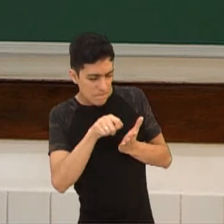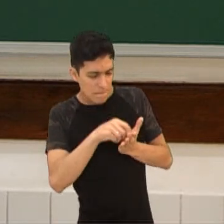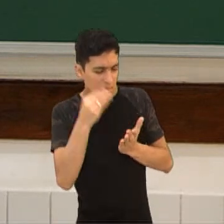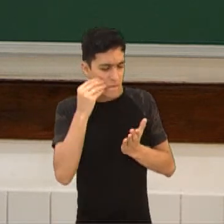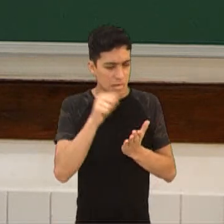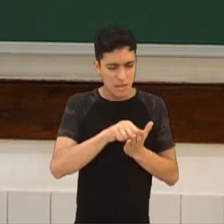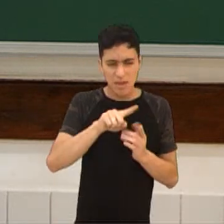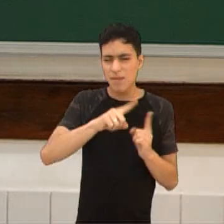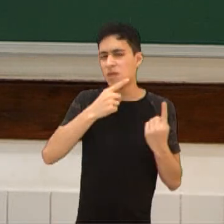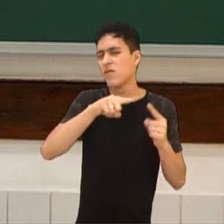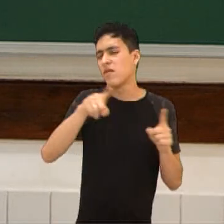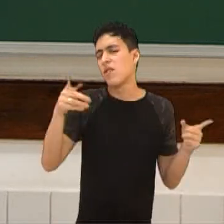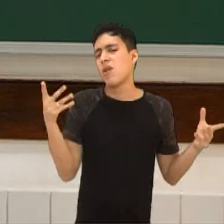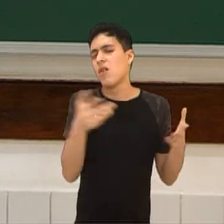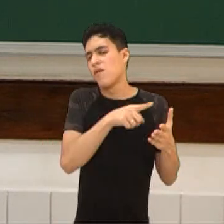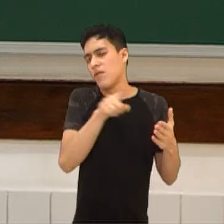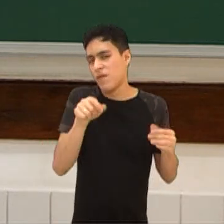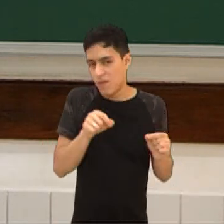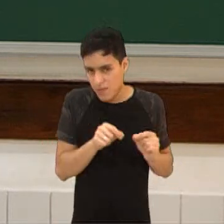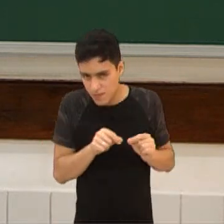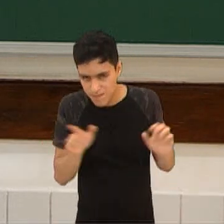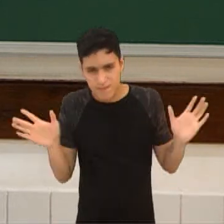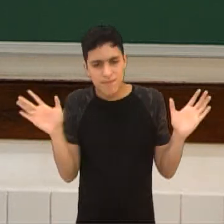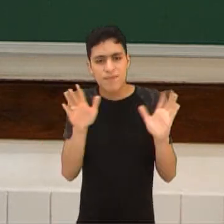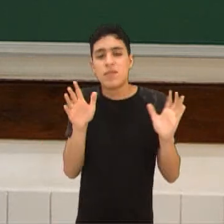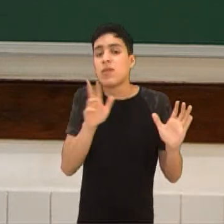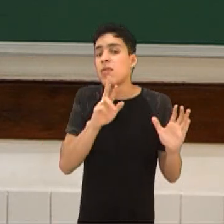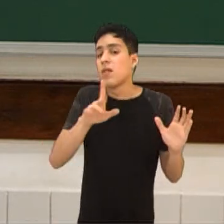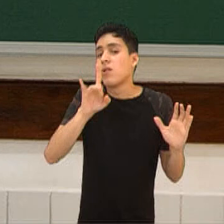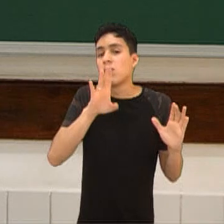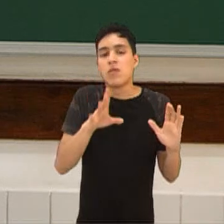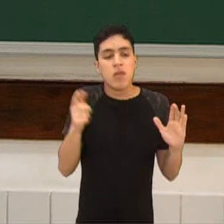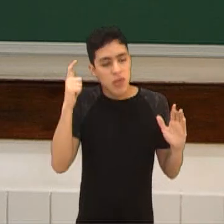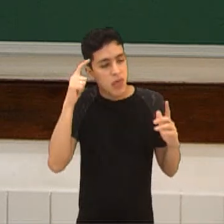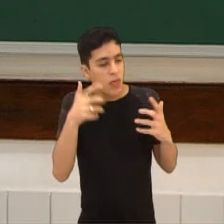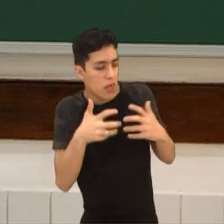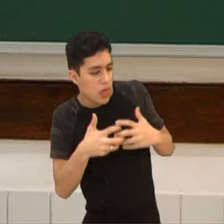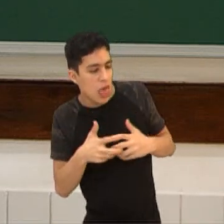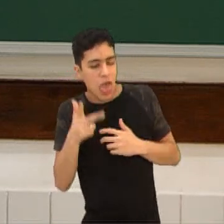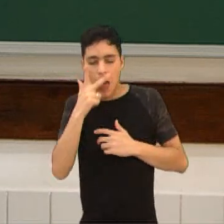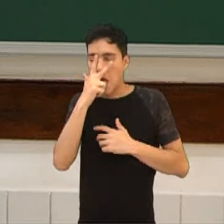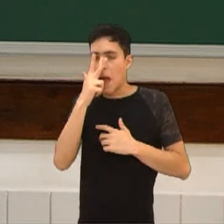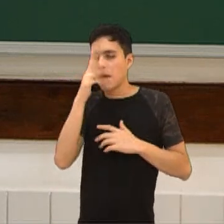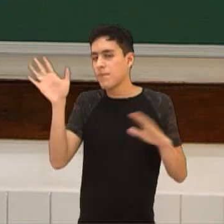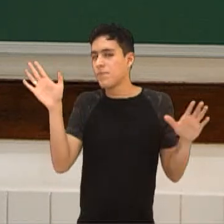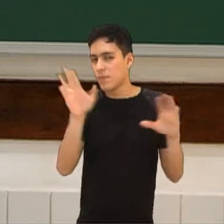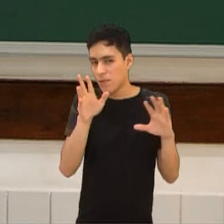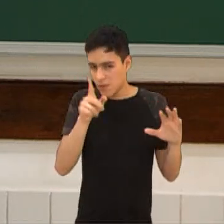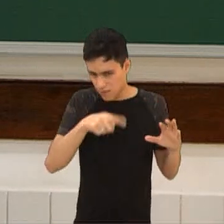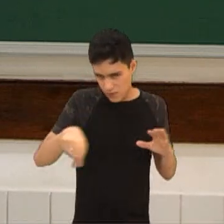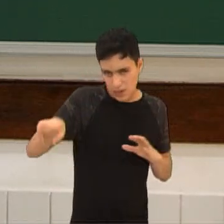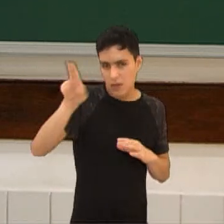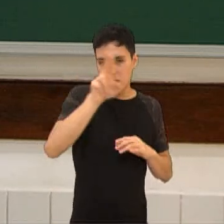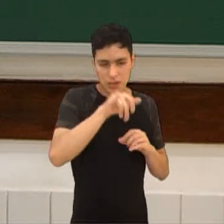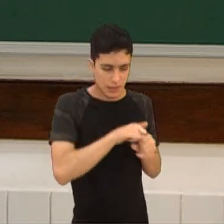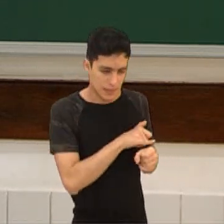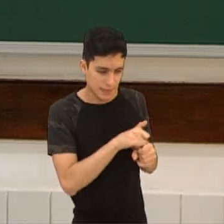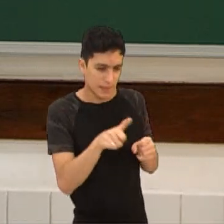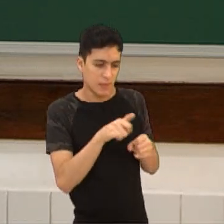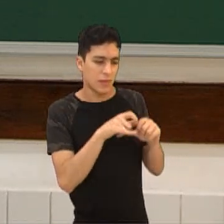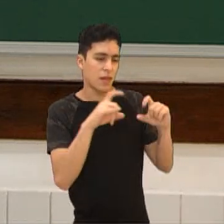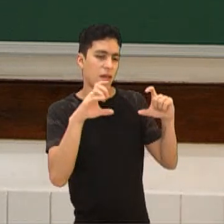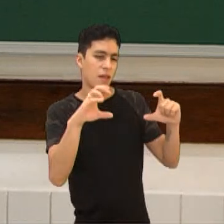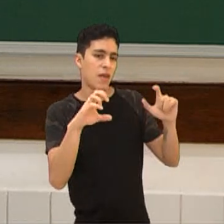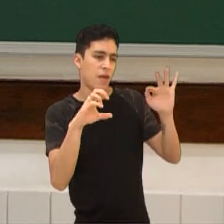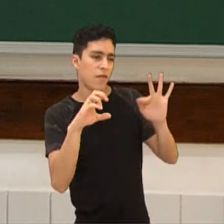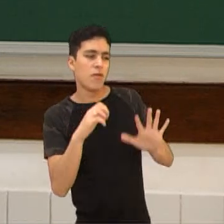fazer um desafio aqui para você agora. Não faça apenas um raciocínio dedutivo. Faça utilizando a fórmula do